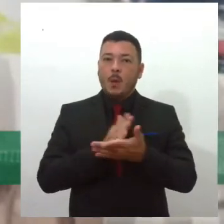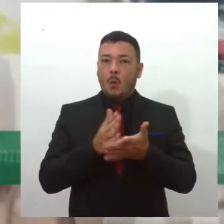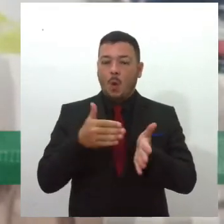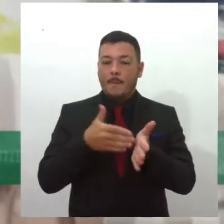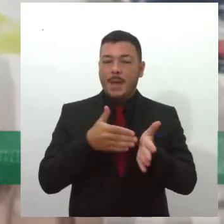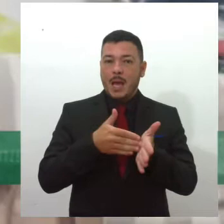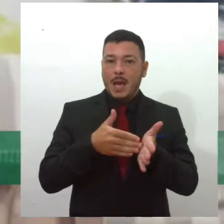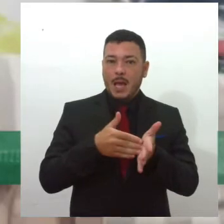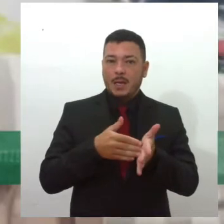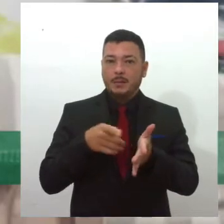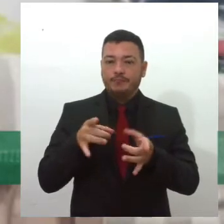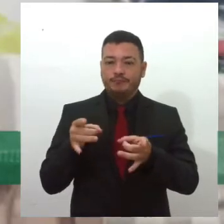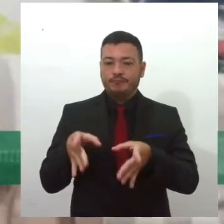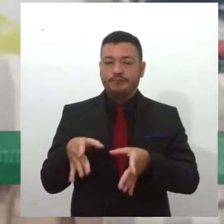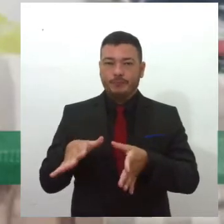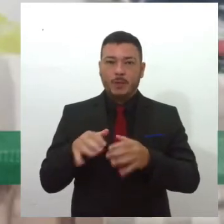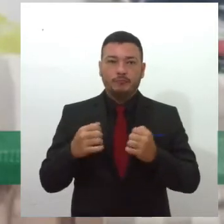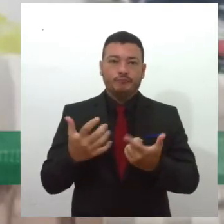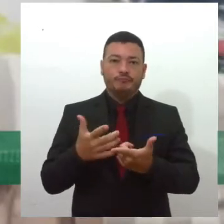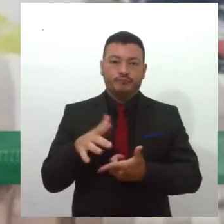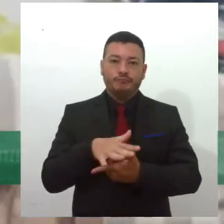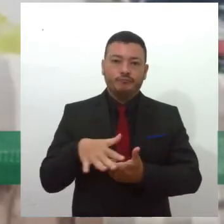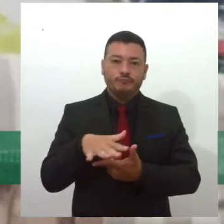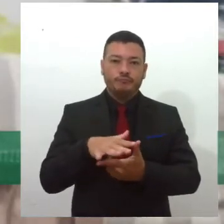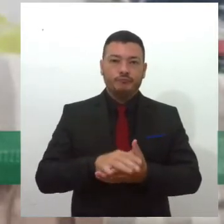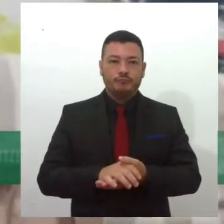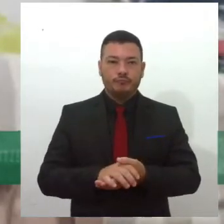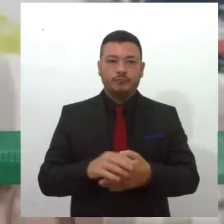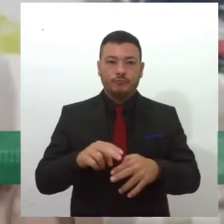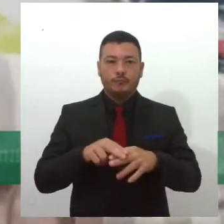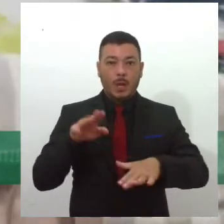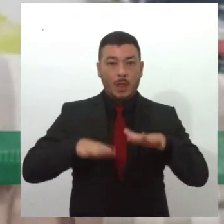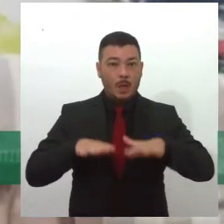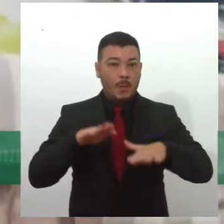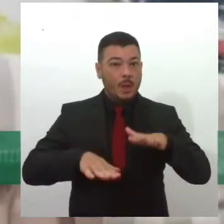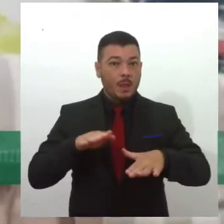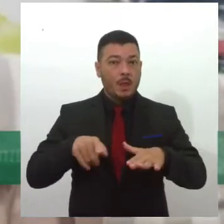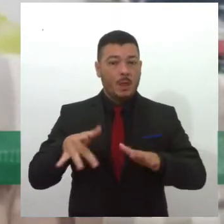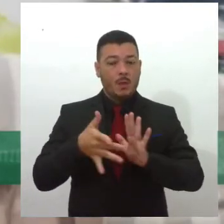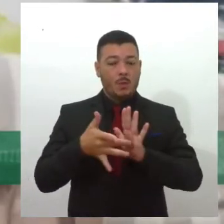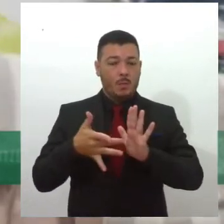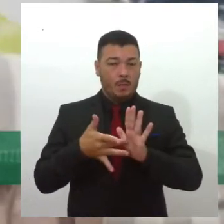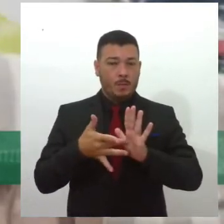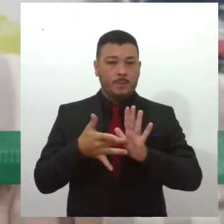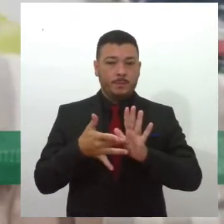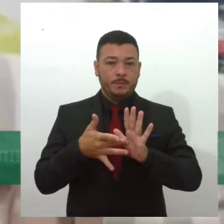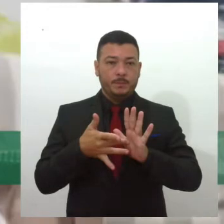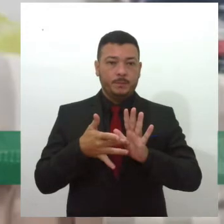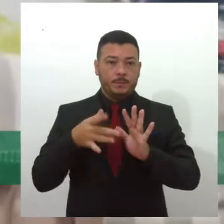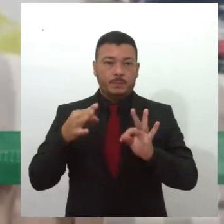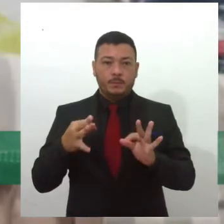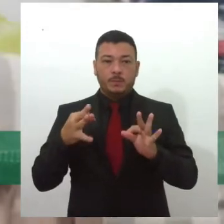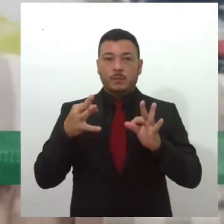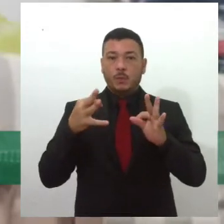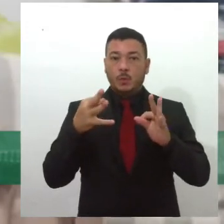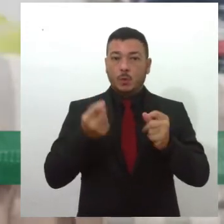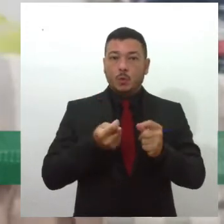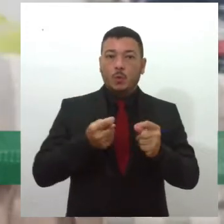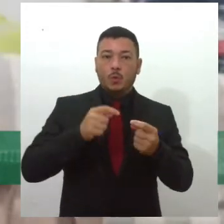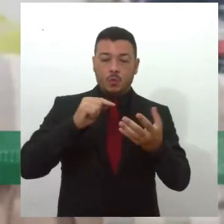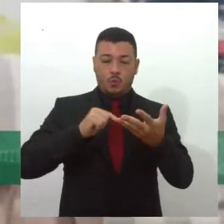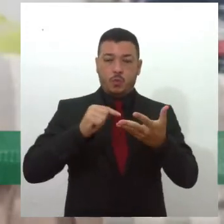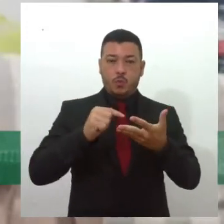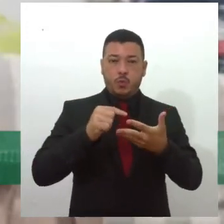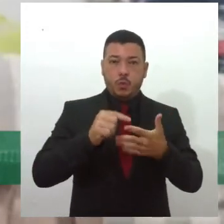casa por causa da sequela. Então, dependendo da situação do paciente, vai exigir de todos os níveis de